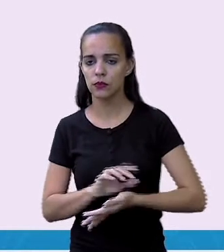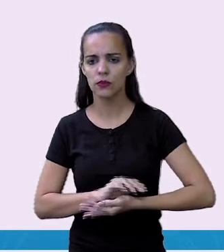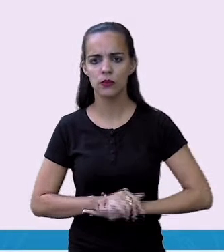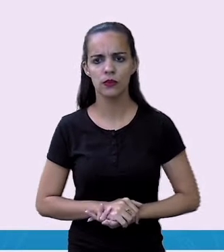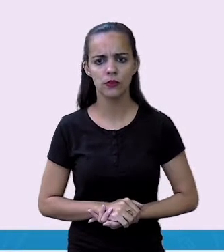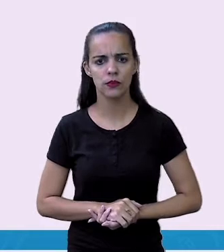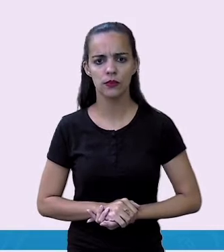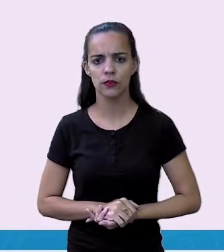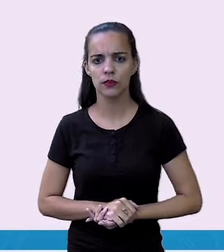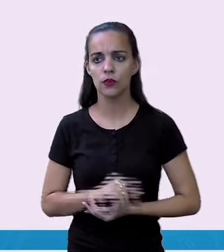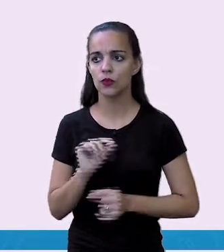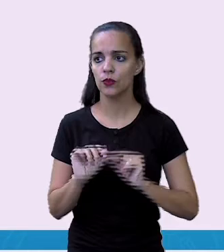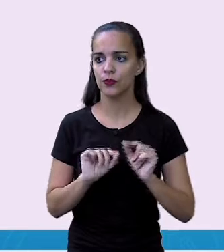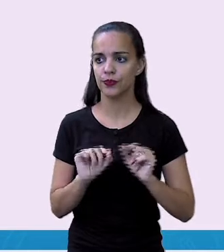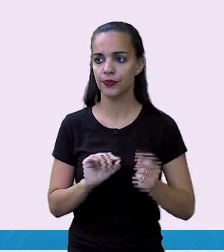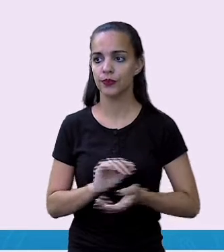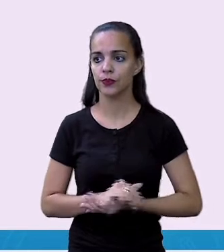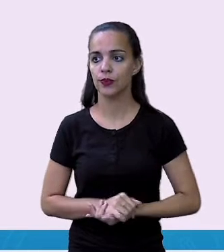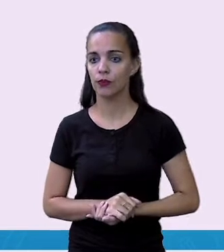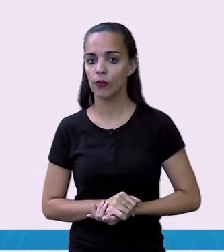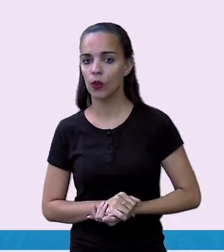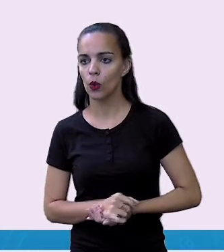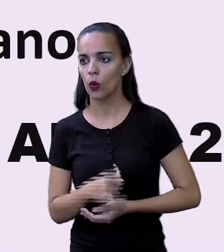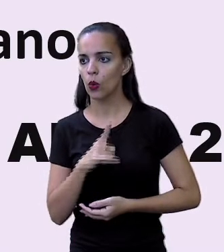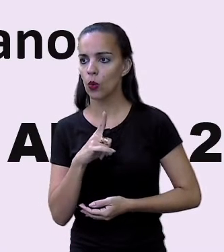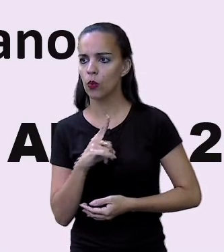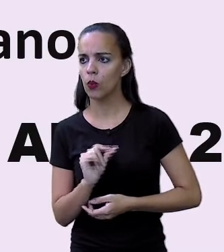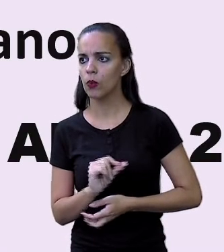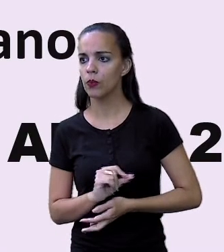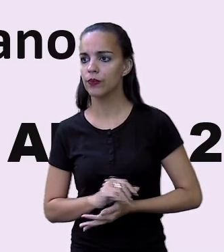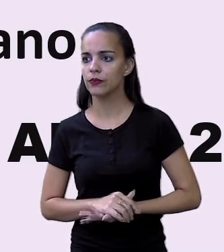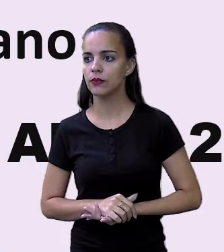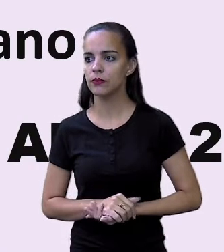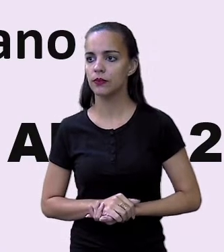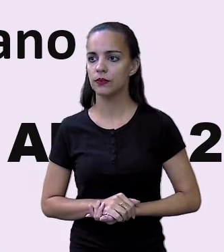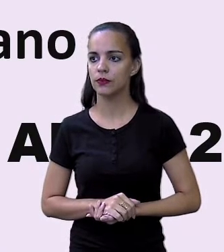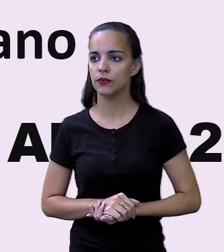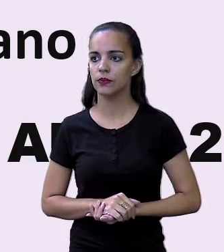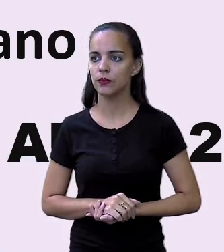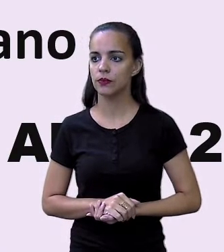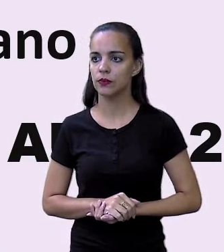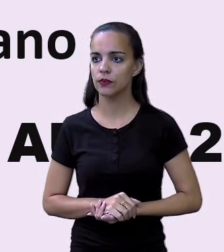minha razão de proporcionalidade. Opa, só um pouquinho.